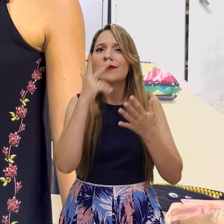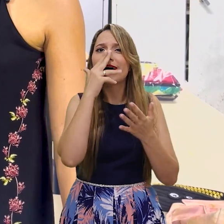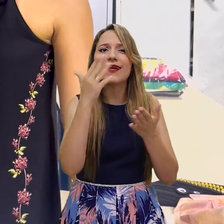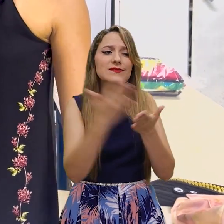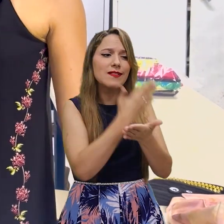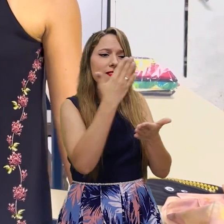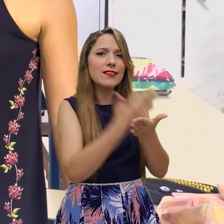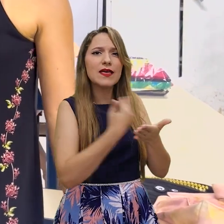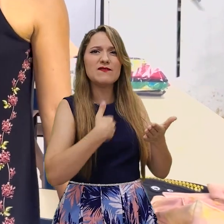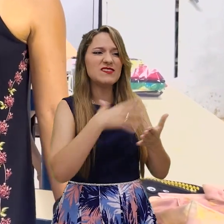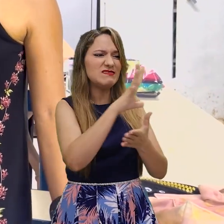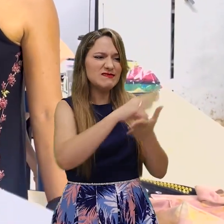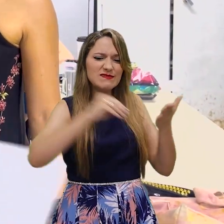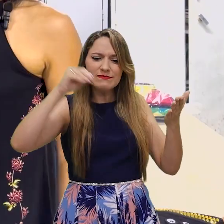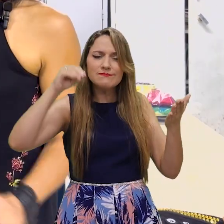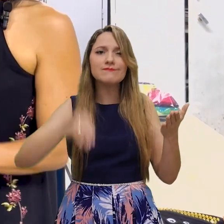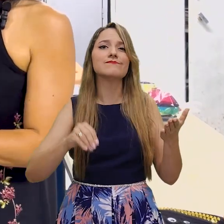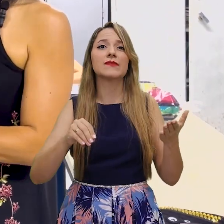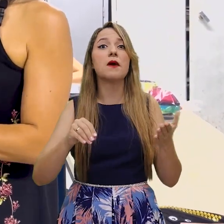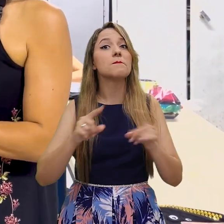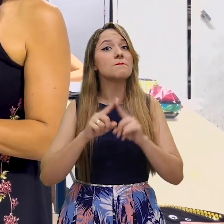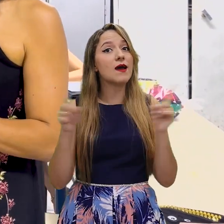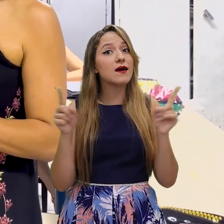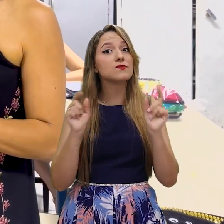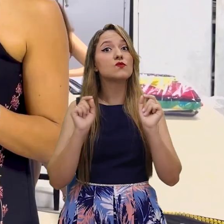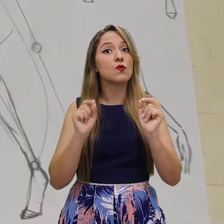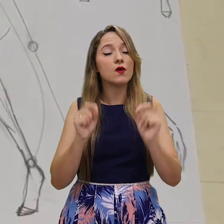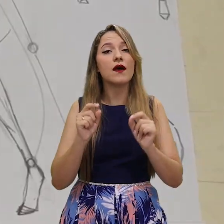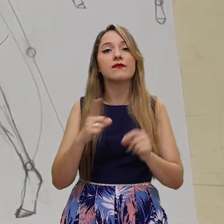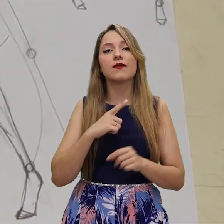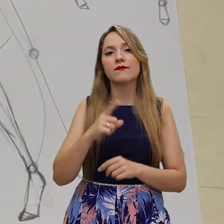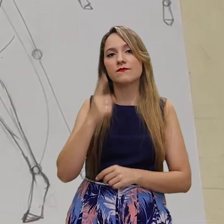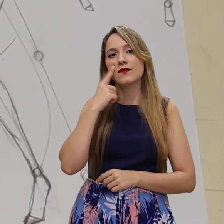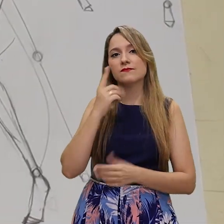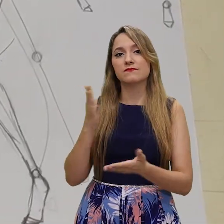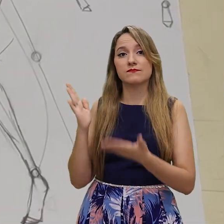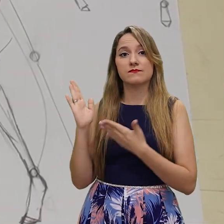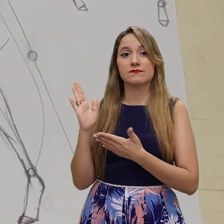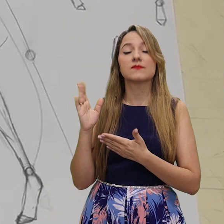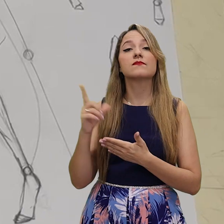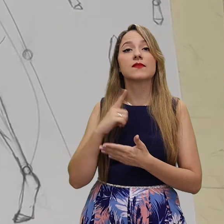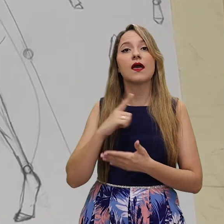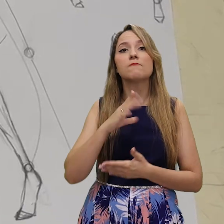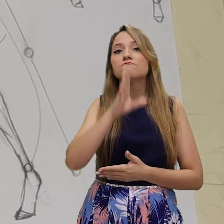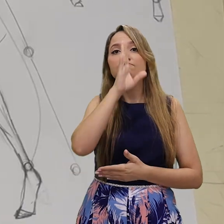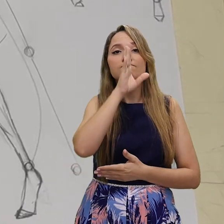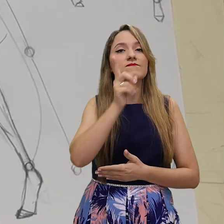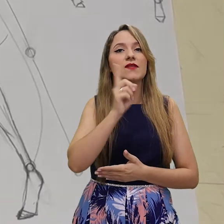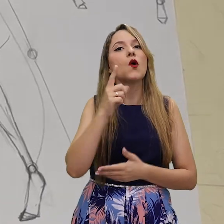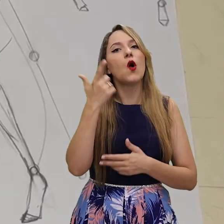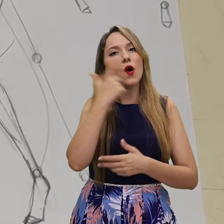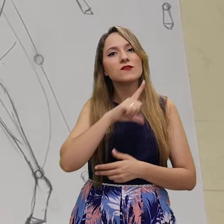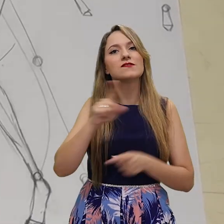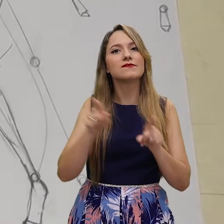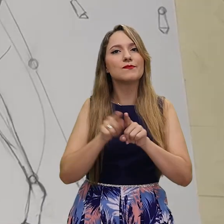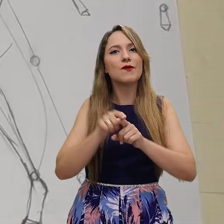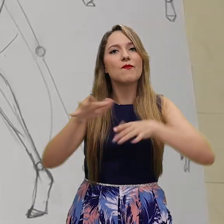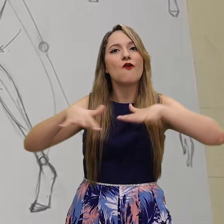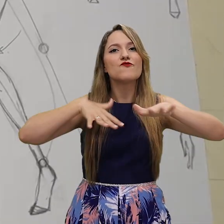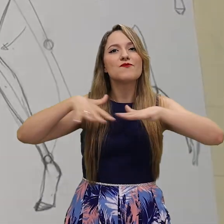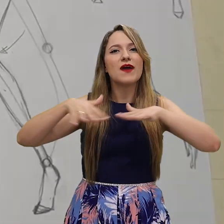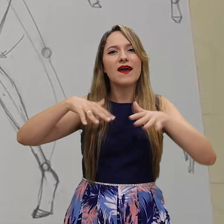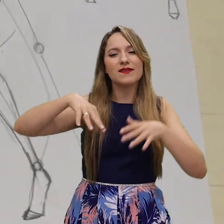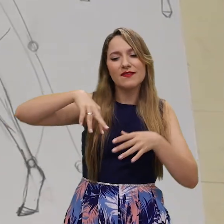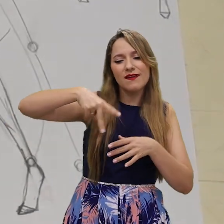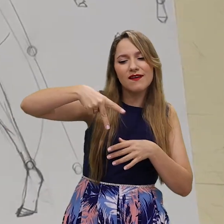livro. Mas eu quero mostrar aqui, de uma figura estática, a Tatá conseguiu já colocar movimento. E uma coisa que eu acho